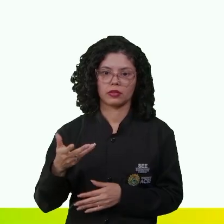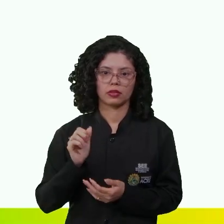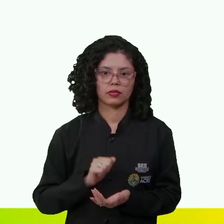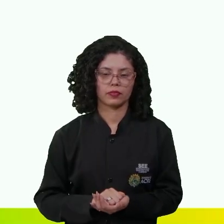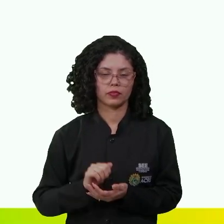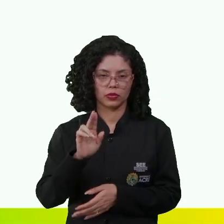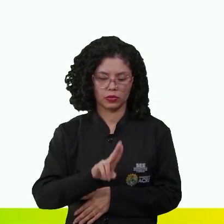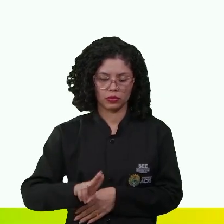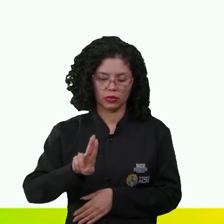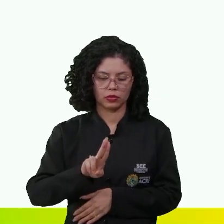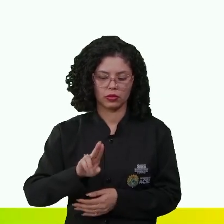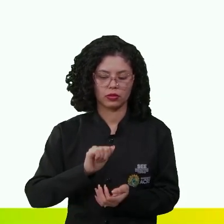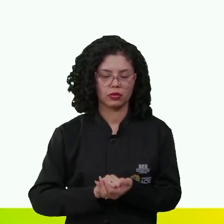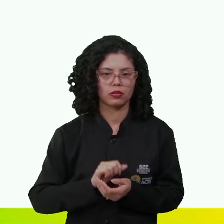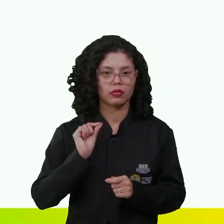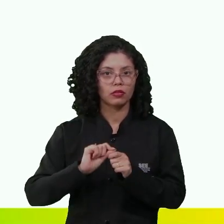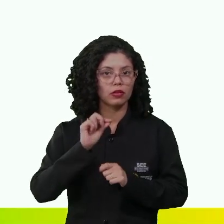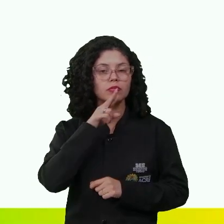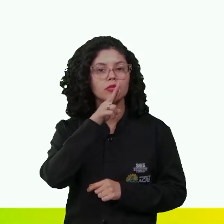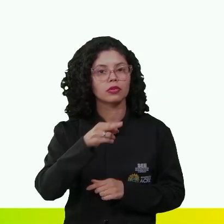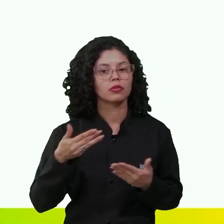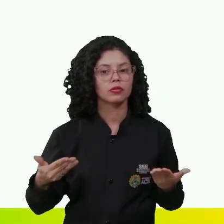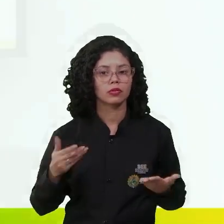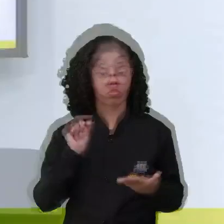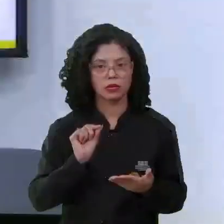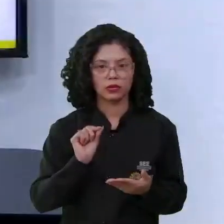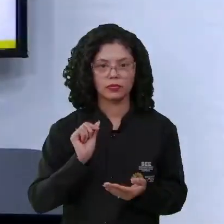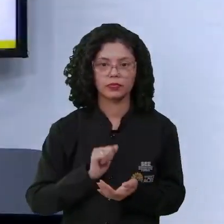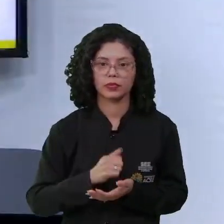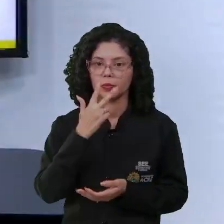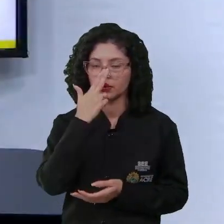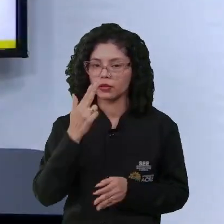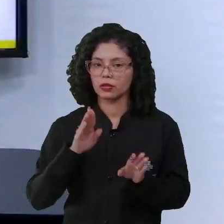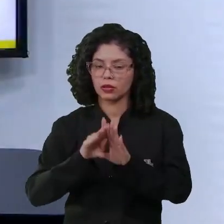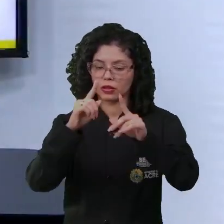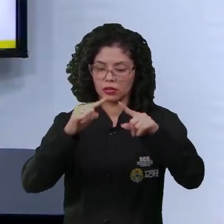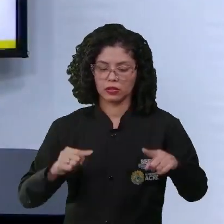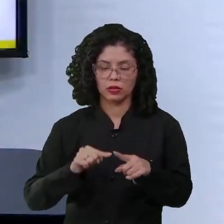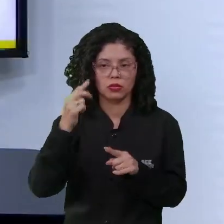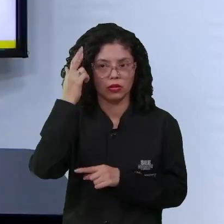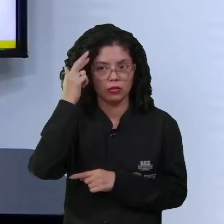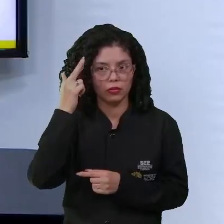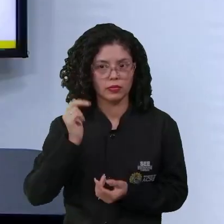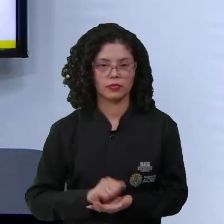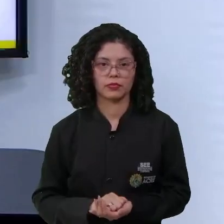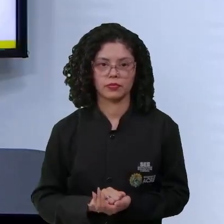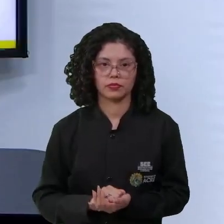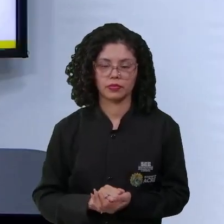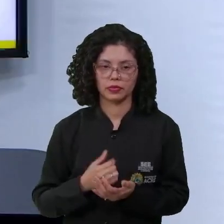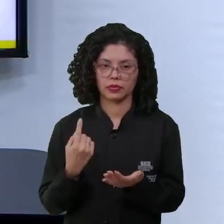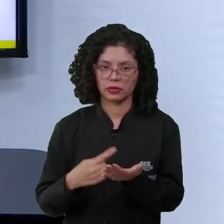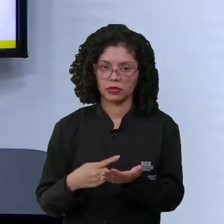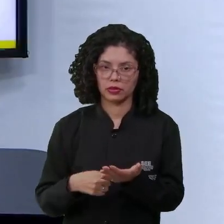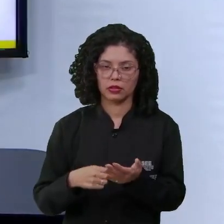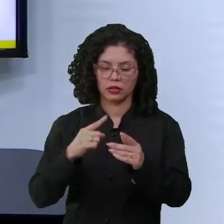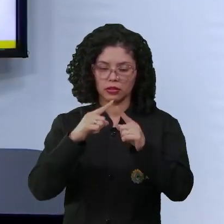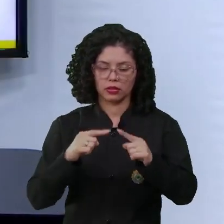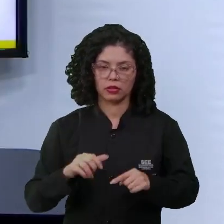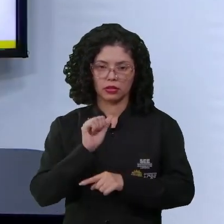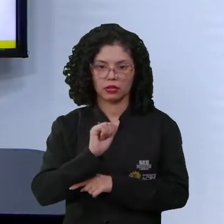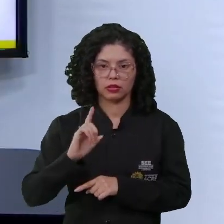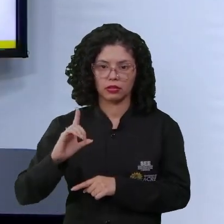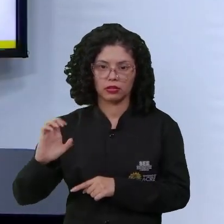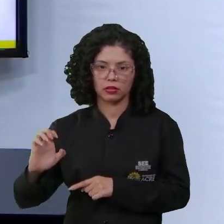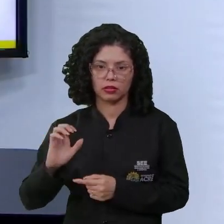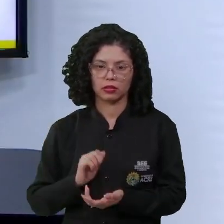gente utilizar. Então, o que a gente vai resolver aqui? Nós vamos resolver por semelhança de triângulo normal. Vou considerar o triângulo